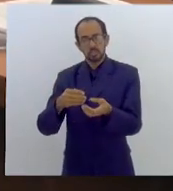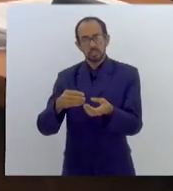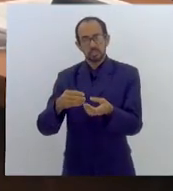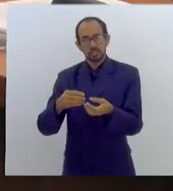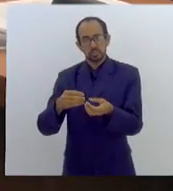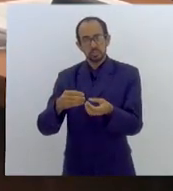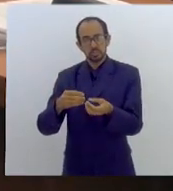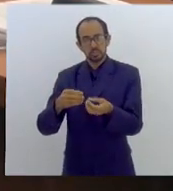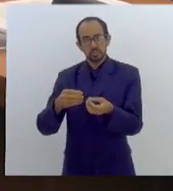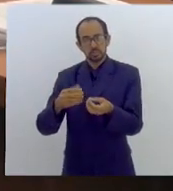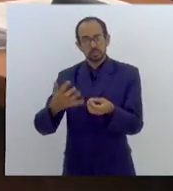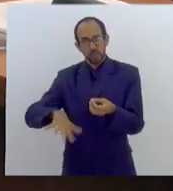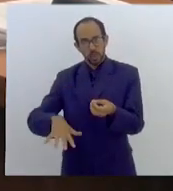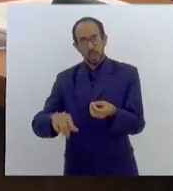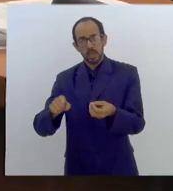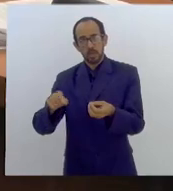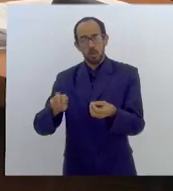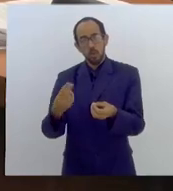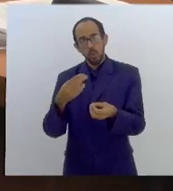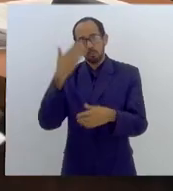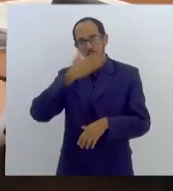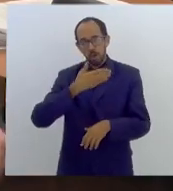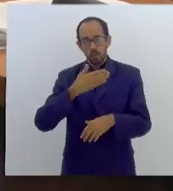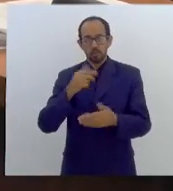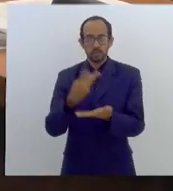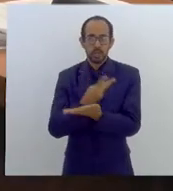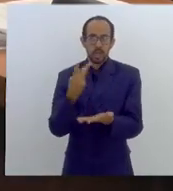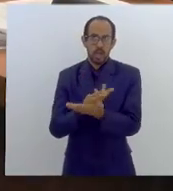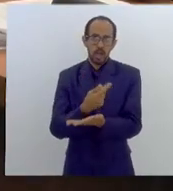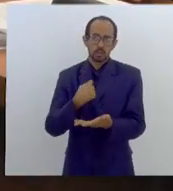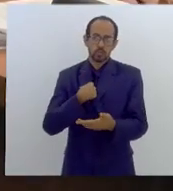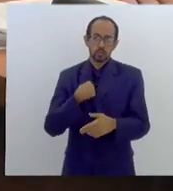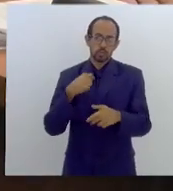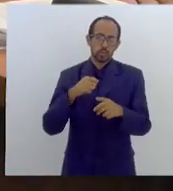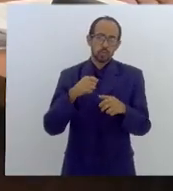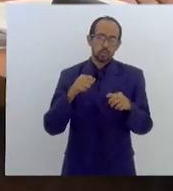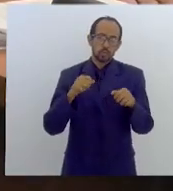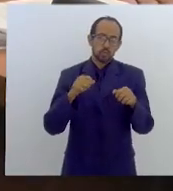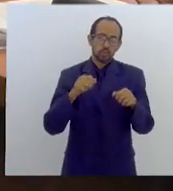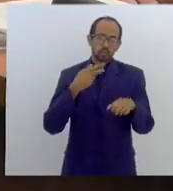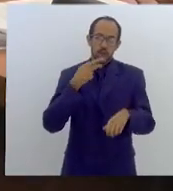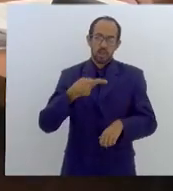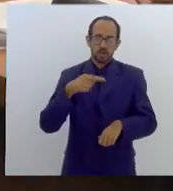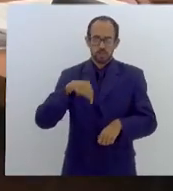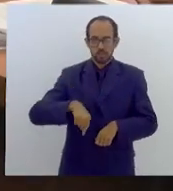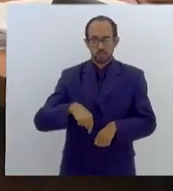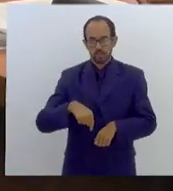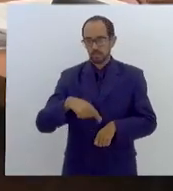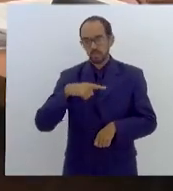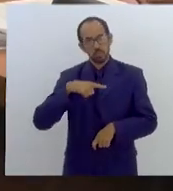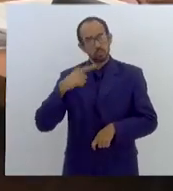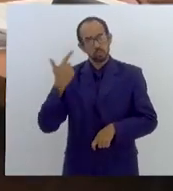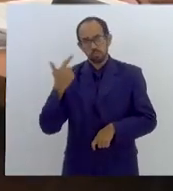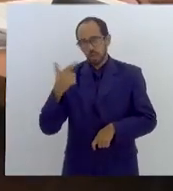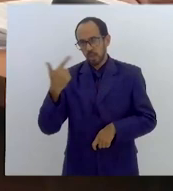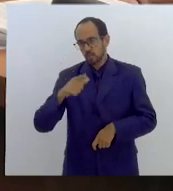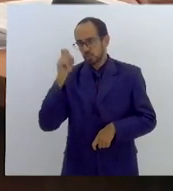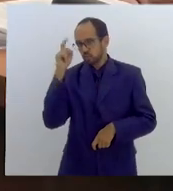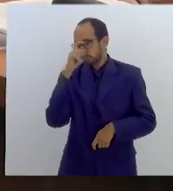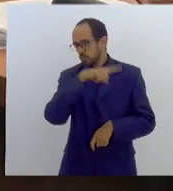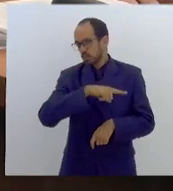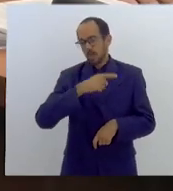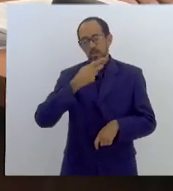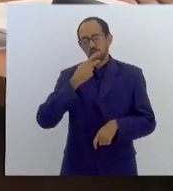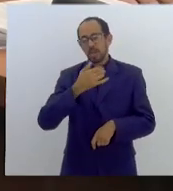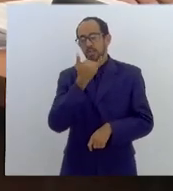ou então prova que está errado o que eu estou falando. Não tenho dificuldade de pedir desculpa a